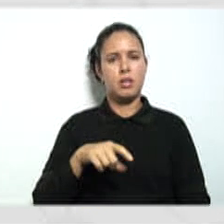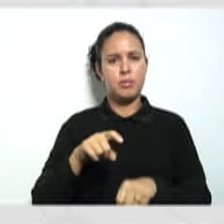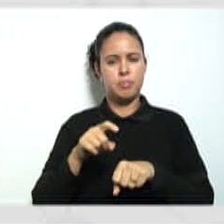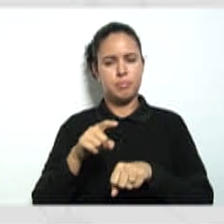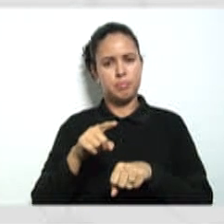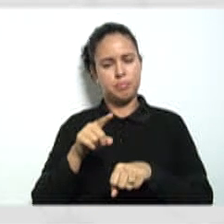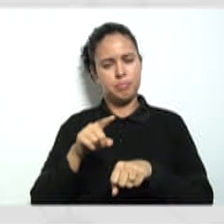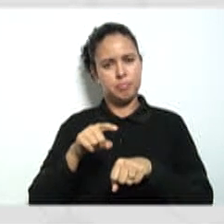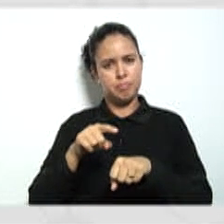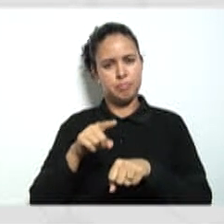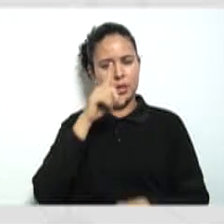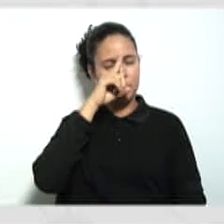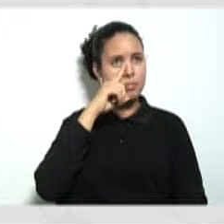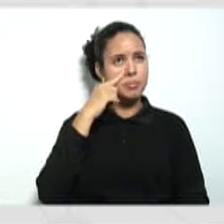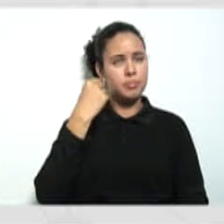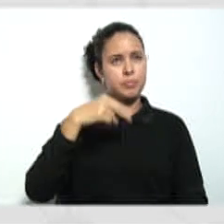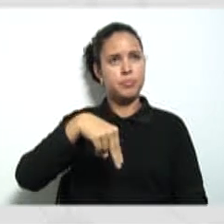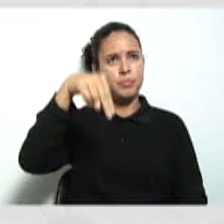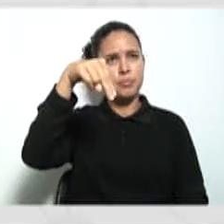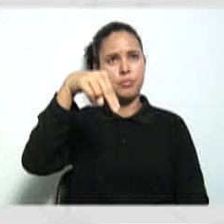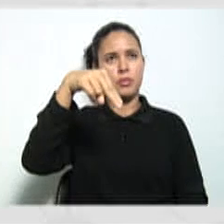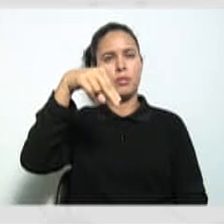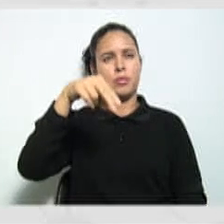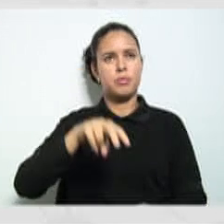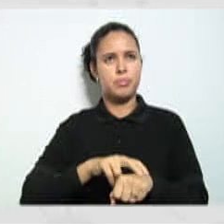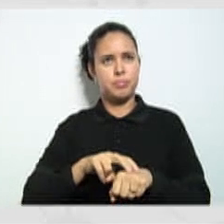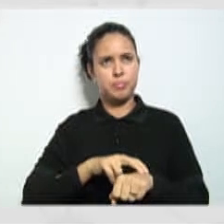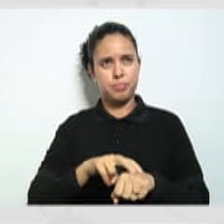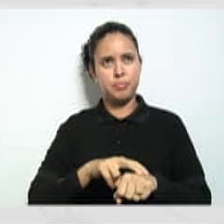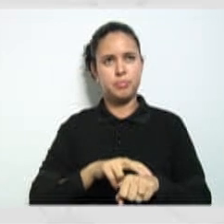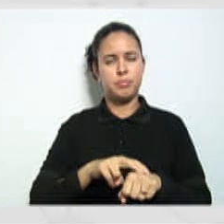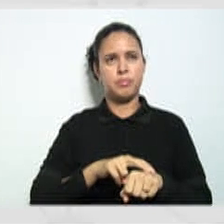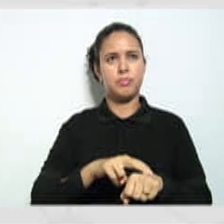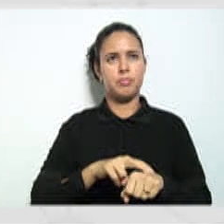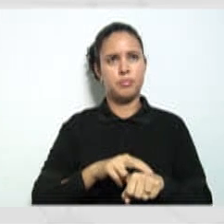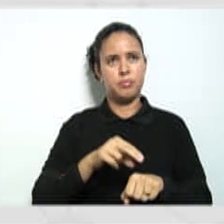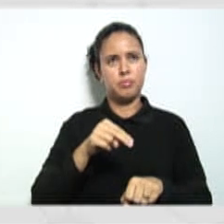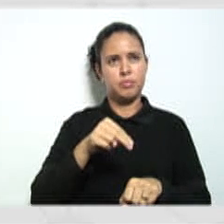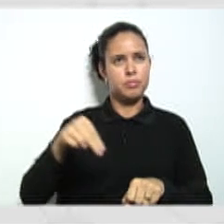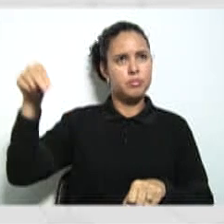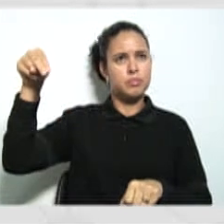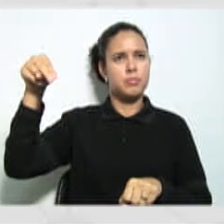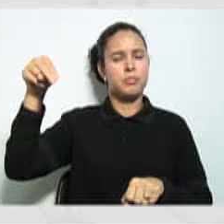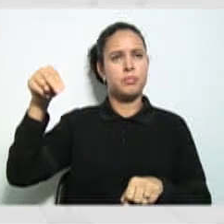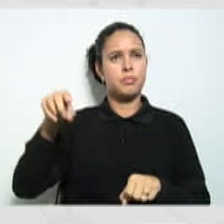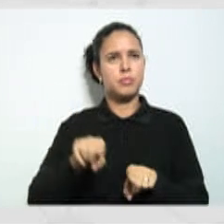norte, nós temos em verde a região nordeste, e em azul nós temos a região